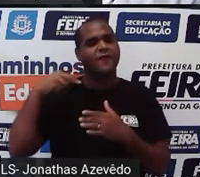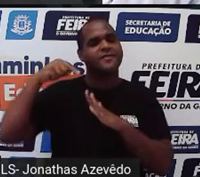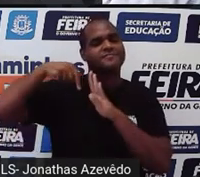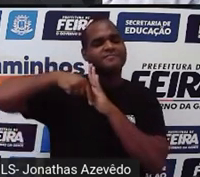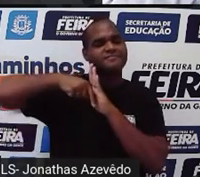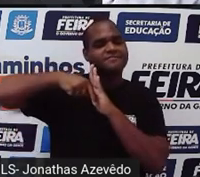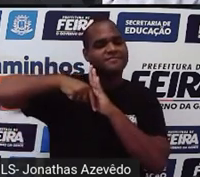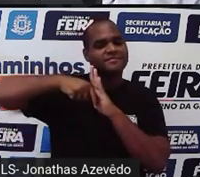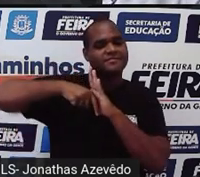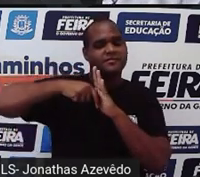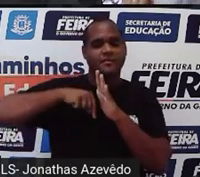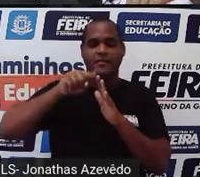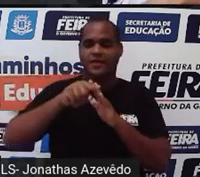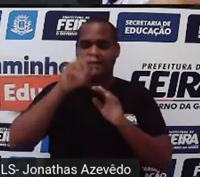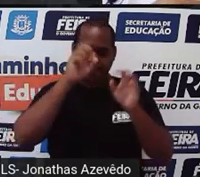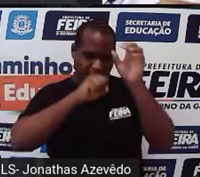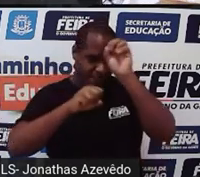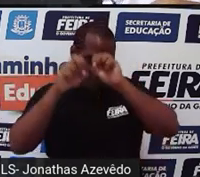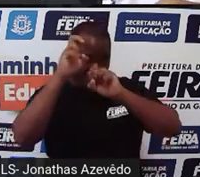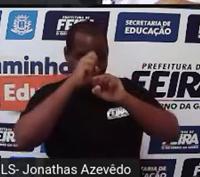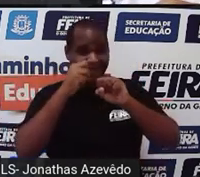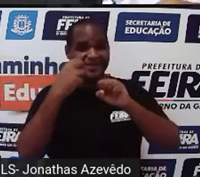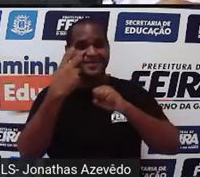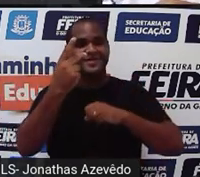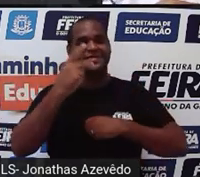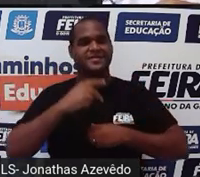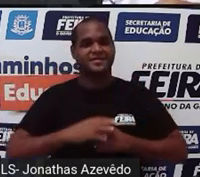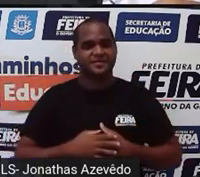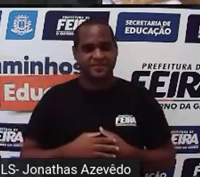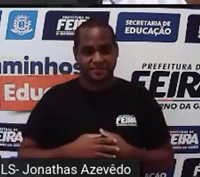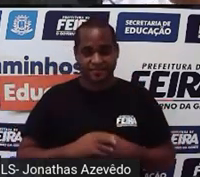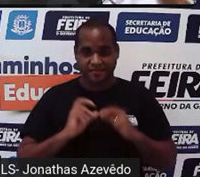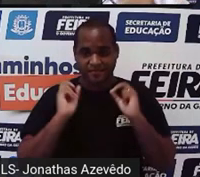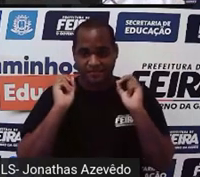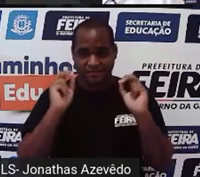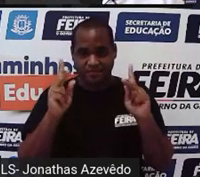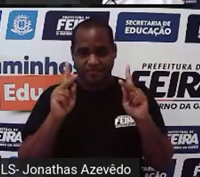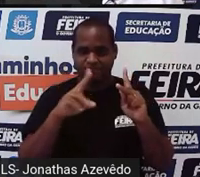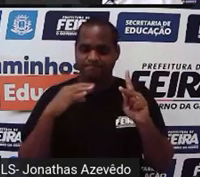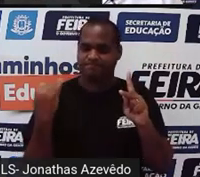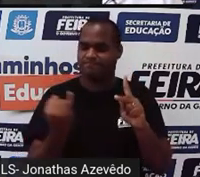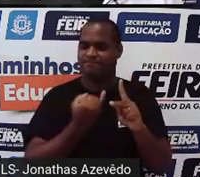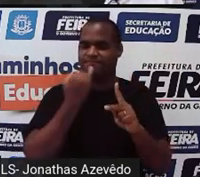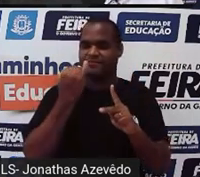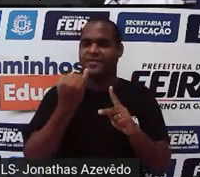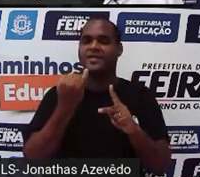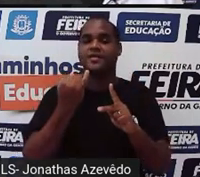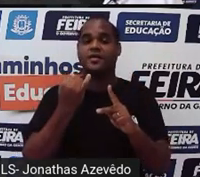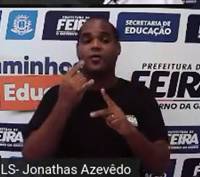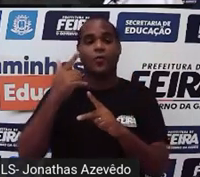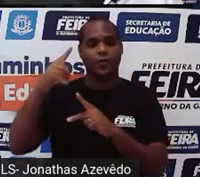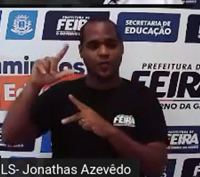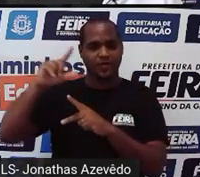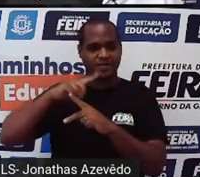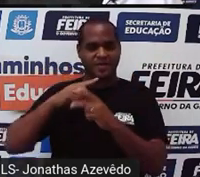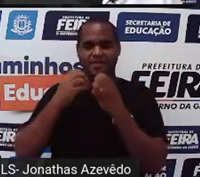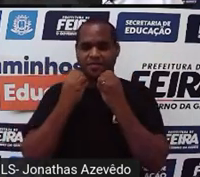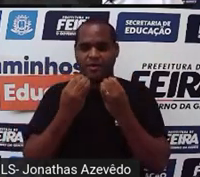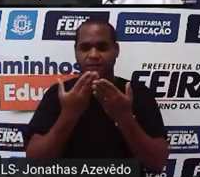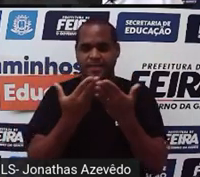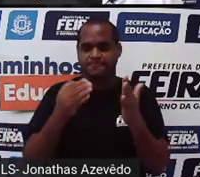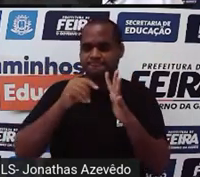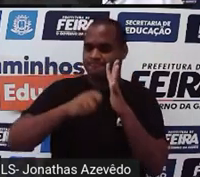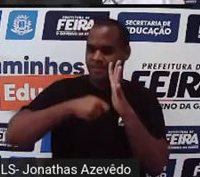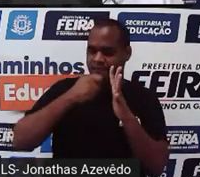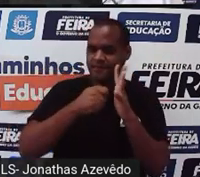avaliação do seu aprendizado Ah tá isso é muito importante e a outra coisa boa de você